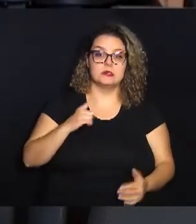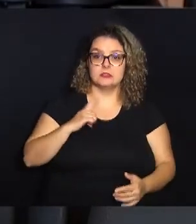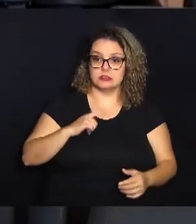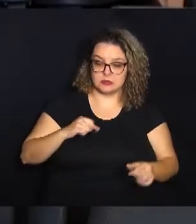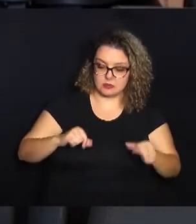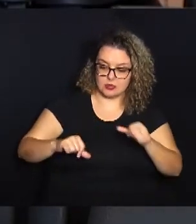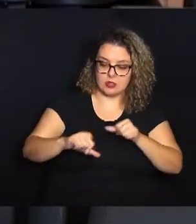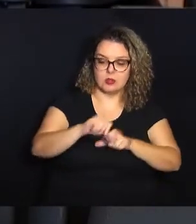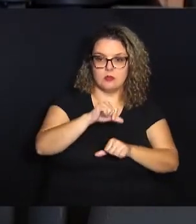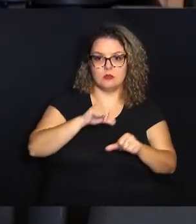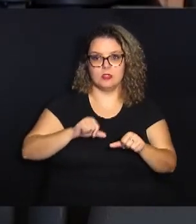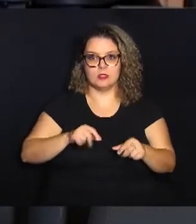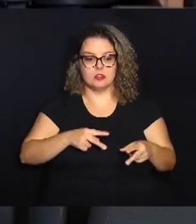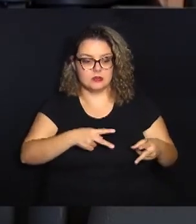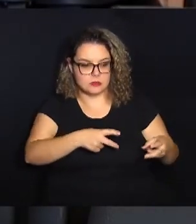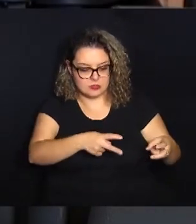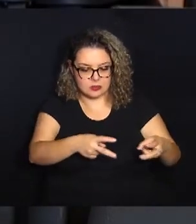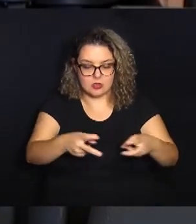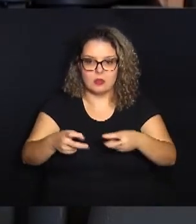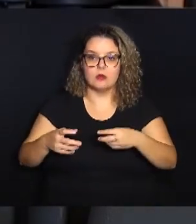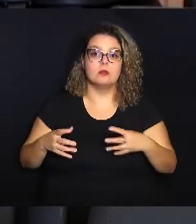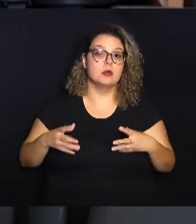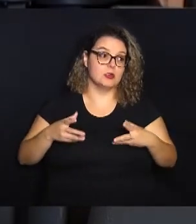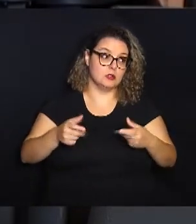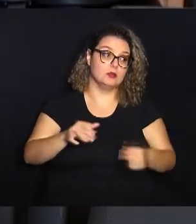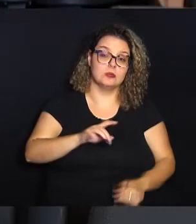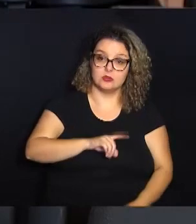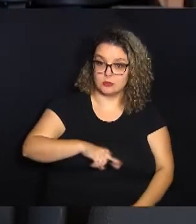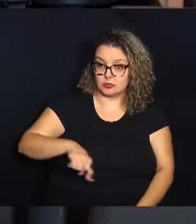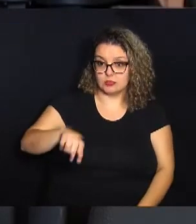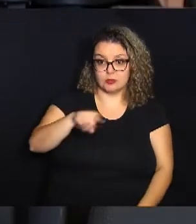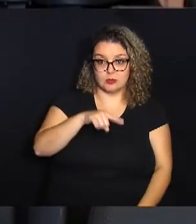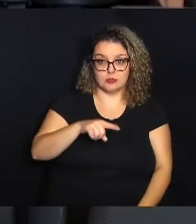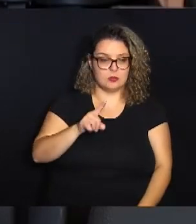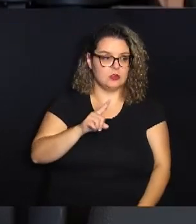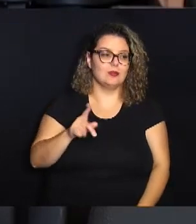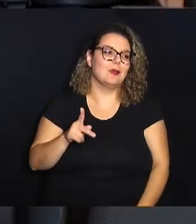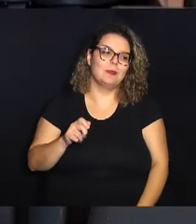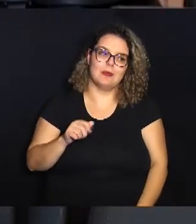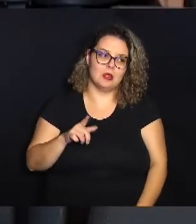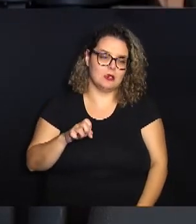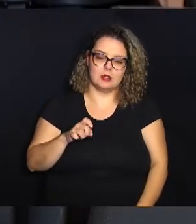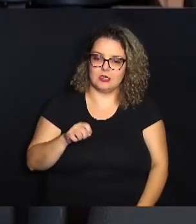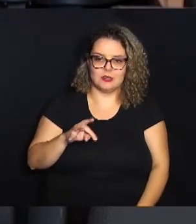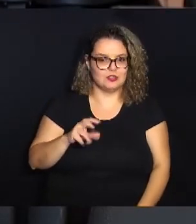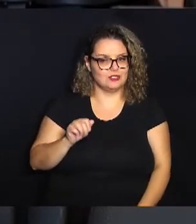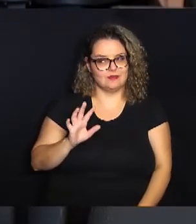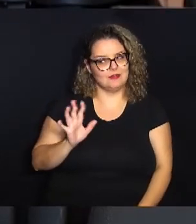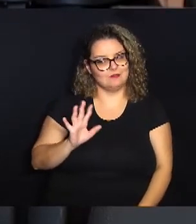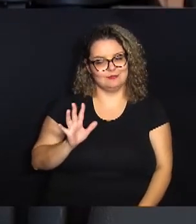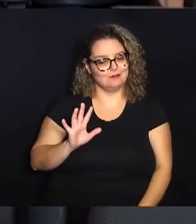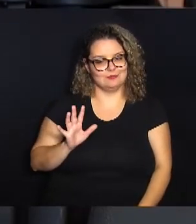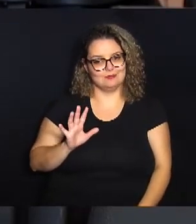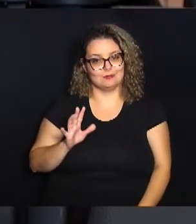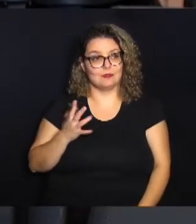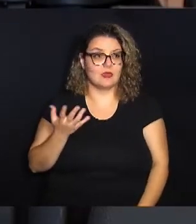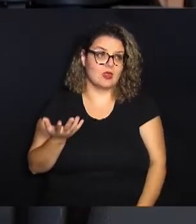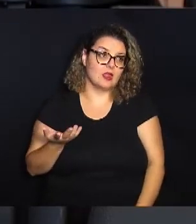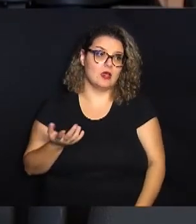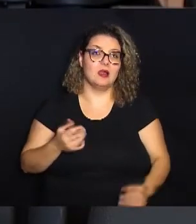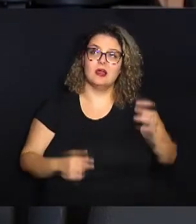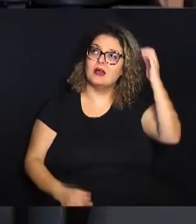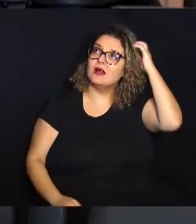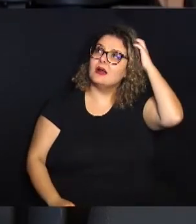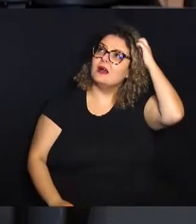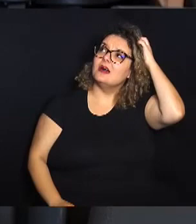mudança nesse olhar para todo mundo. E não é uma mudança assim paliativa, né? A ideia de que eu